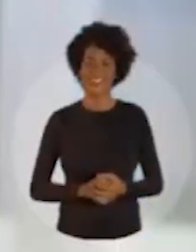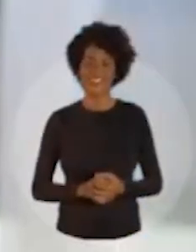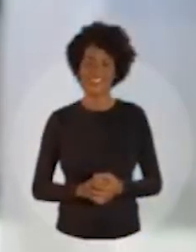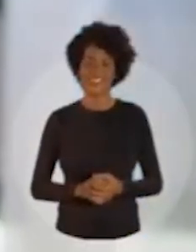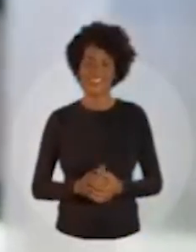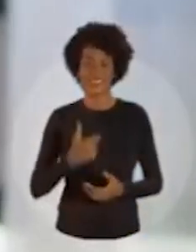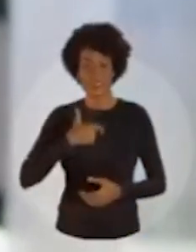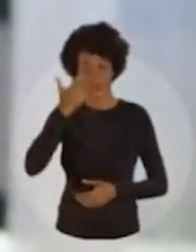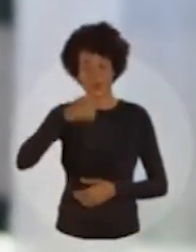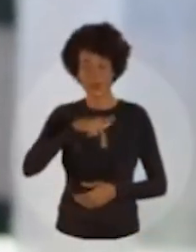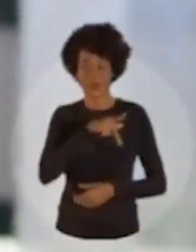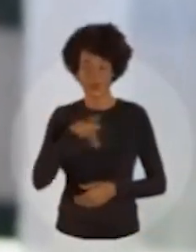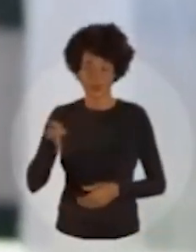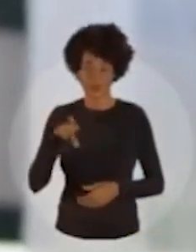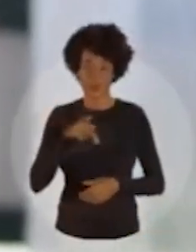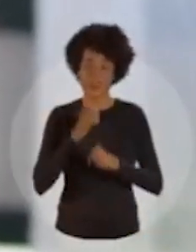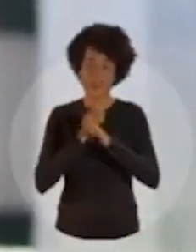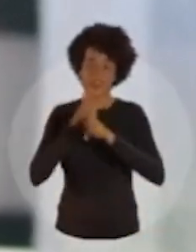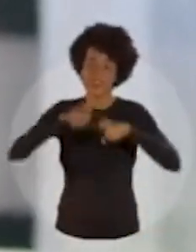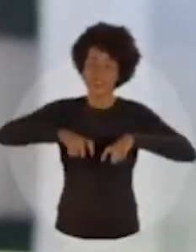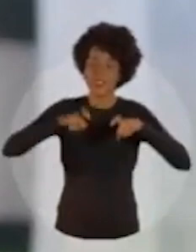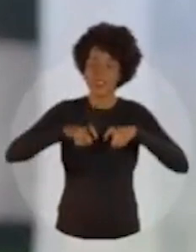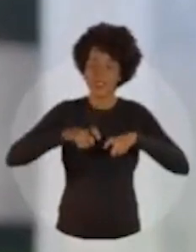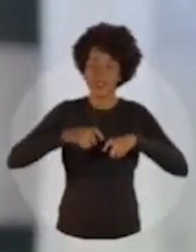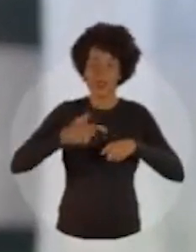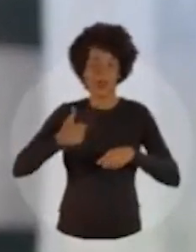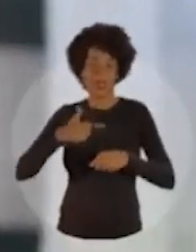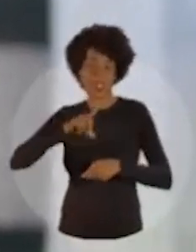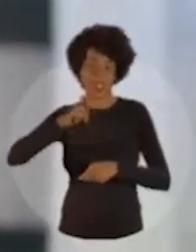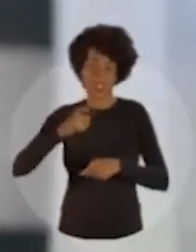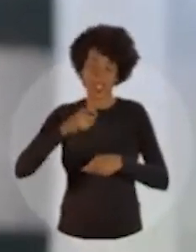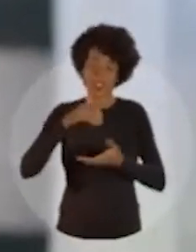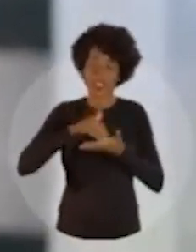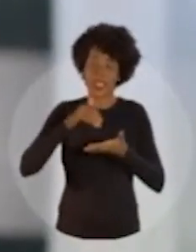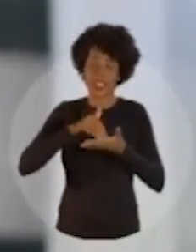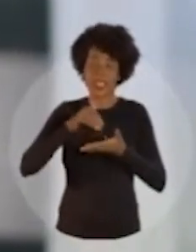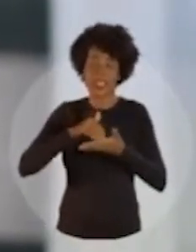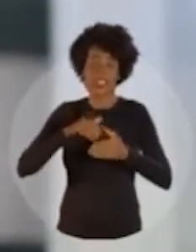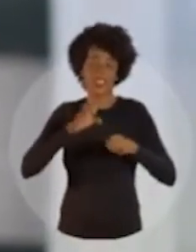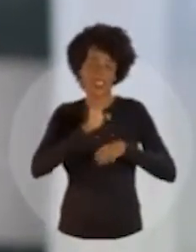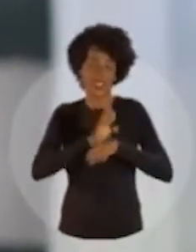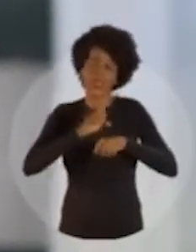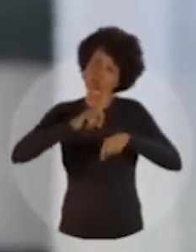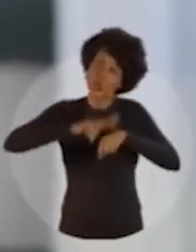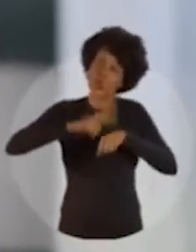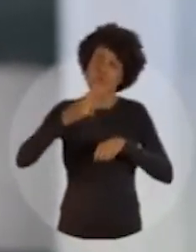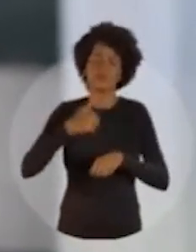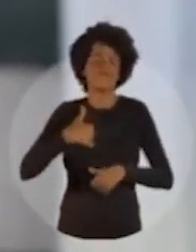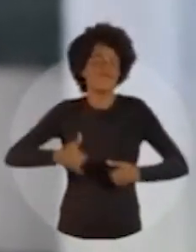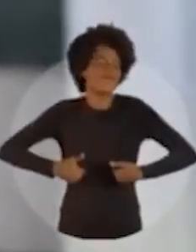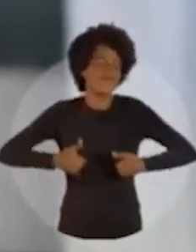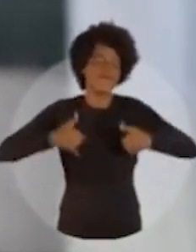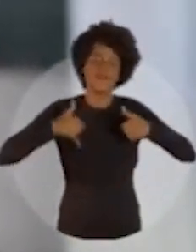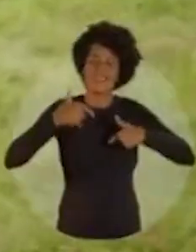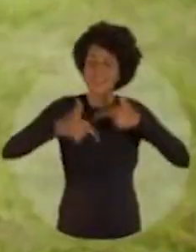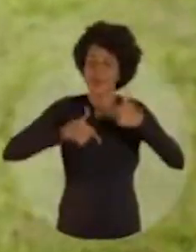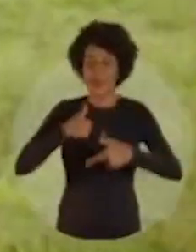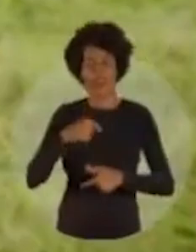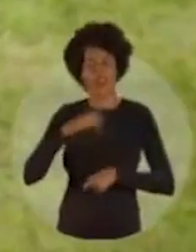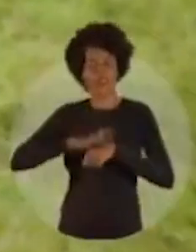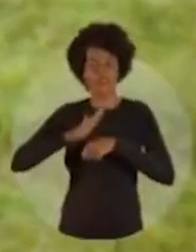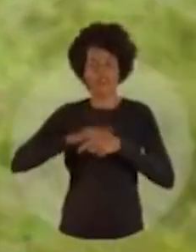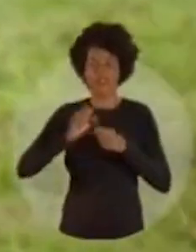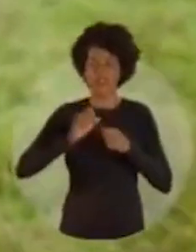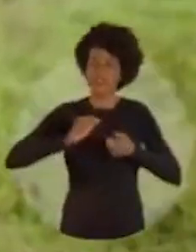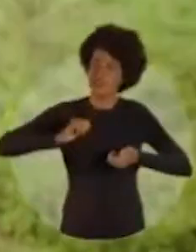sou professor engenheiro agrônomo e fui secretário de estado por duas vezes tenho orgulho do trabalho que fiz